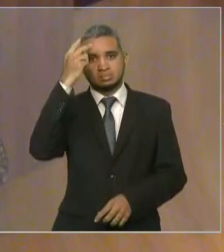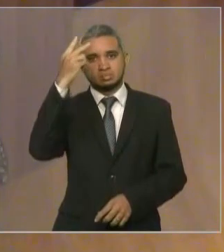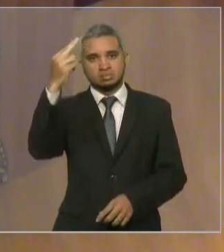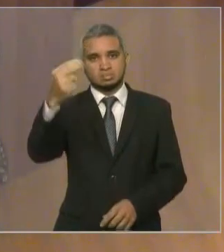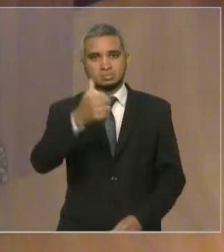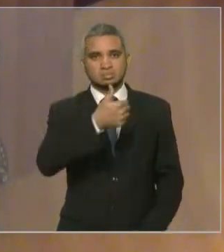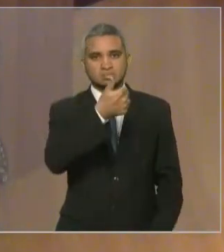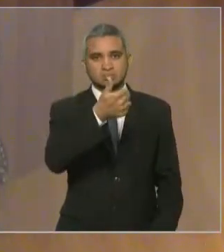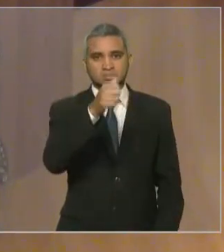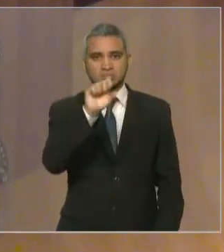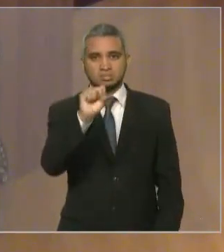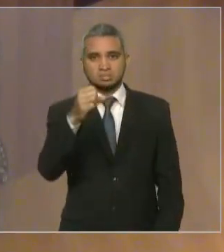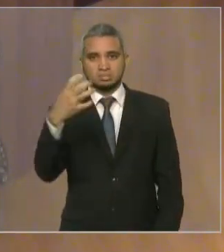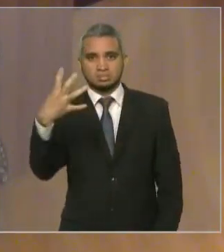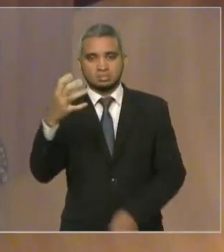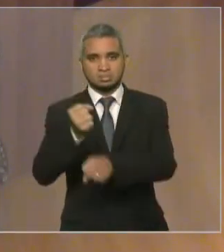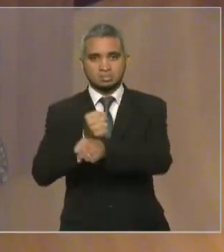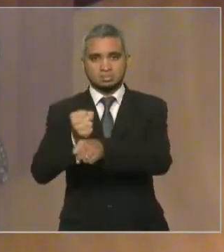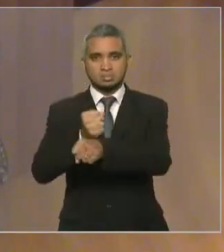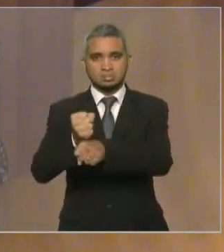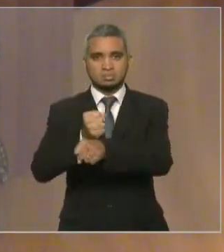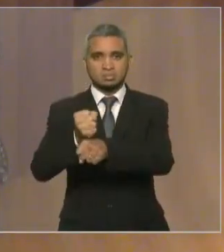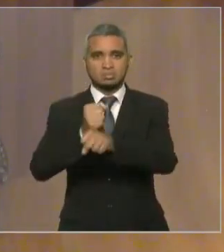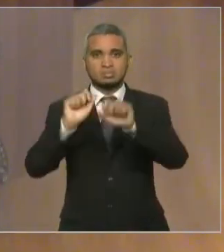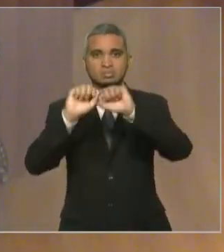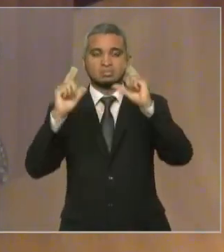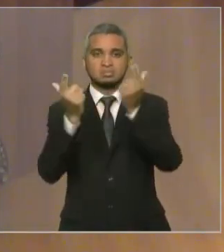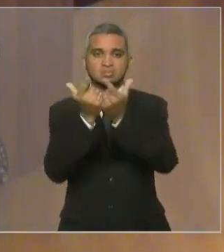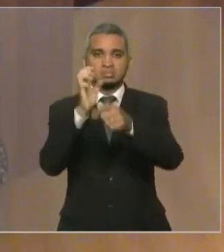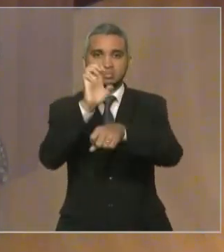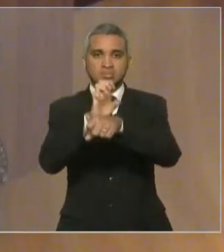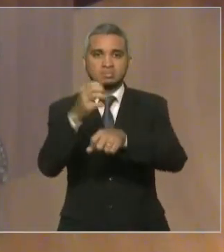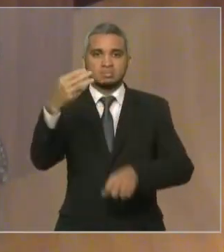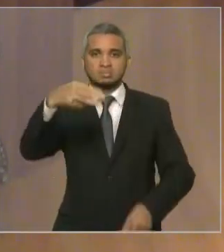da Assembleia Legislativa do Maranhão.